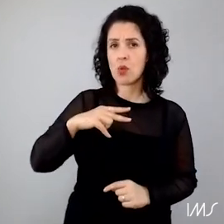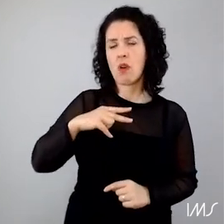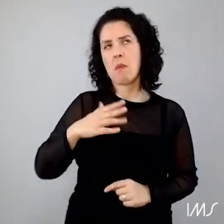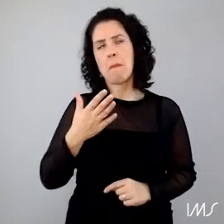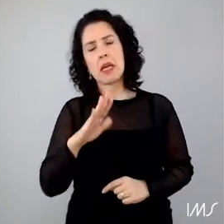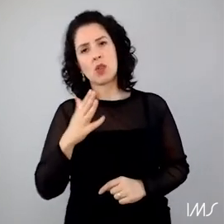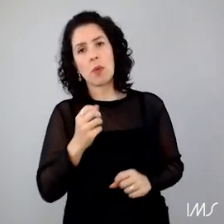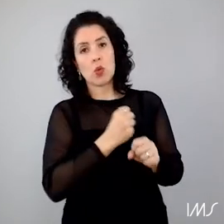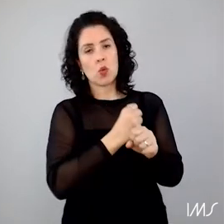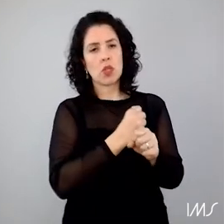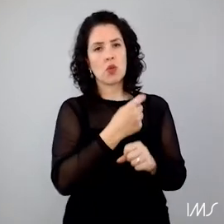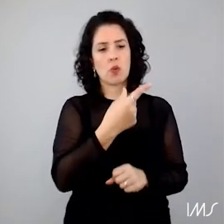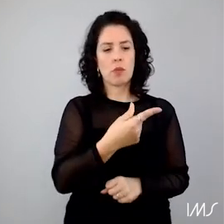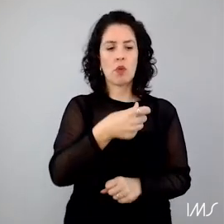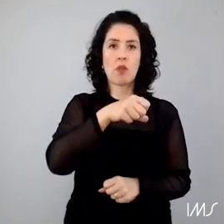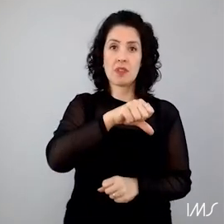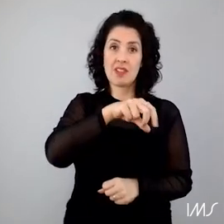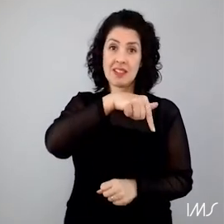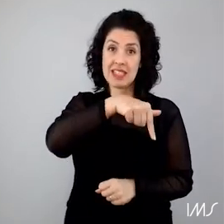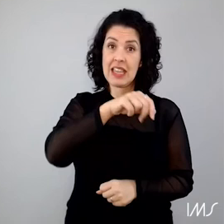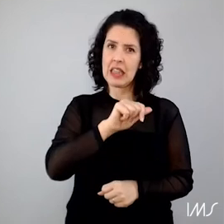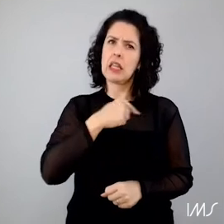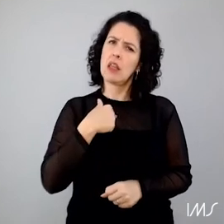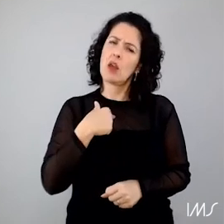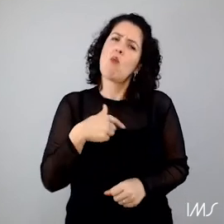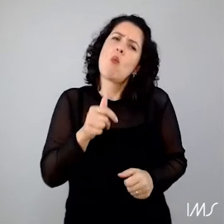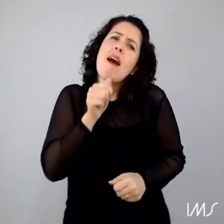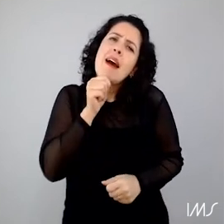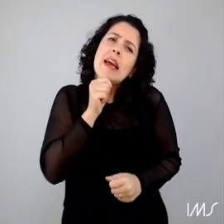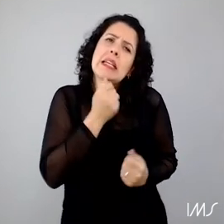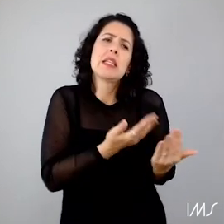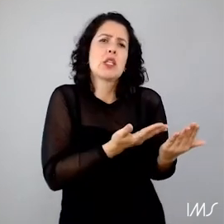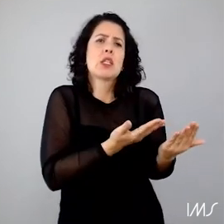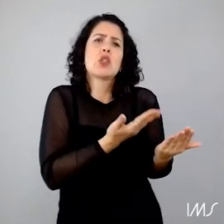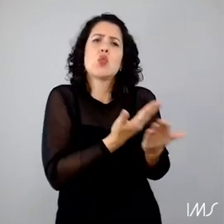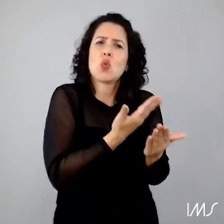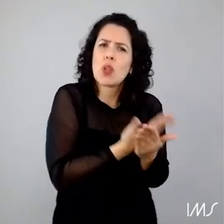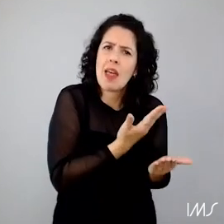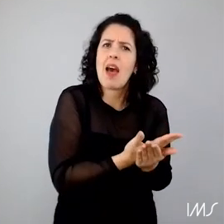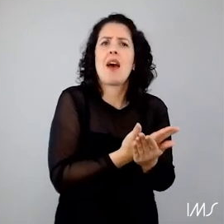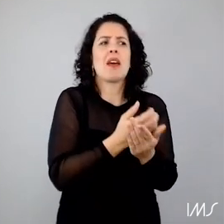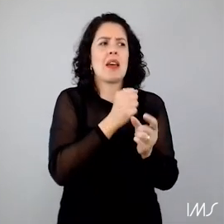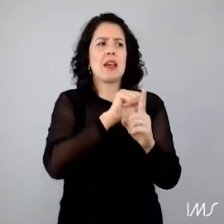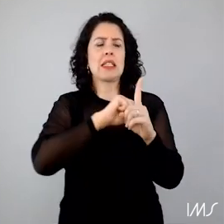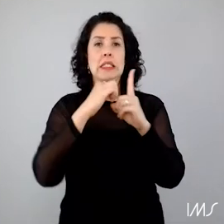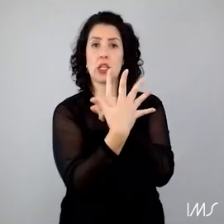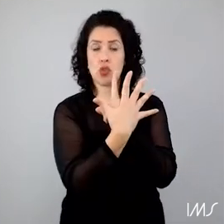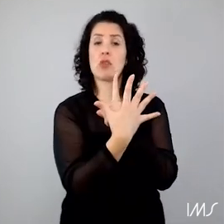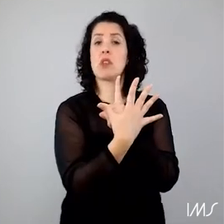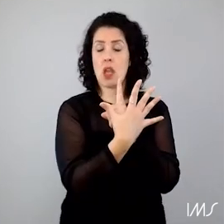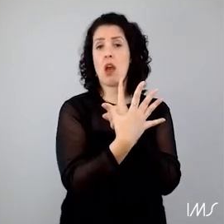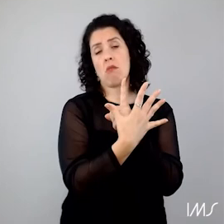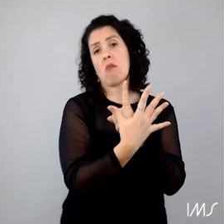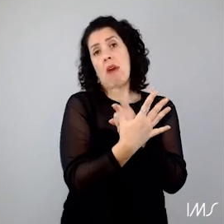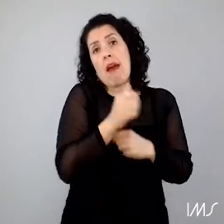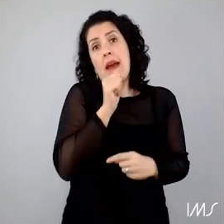ciências sociais, quer dizer, inicialmente numa outra área, mas depois de ciências sociais na área de humanas, na USP, e trabalhando com fotografia,